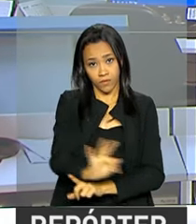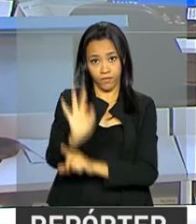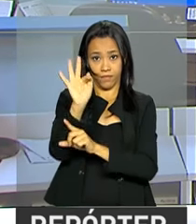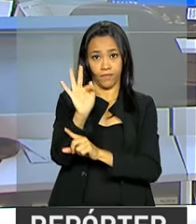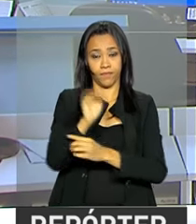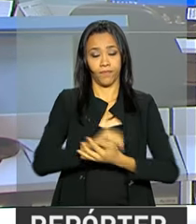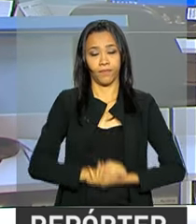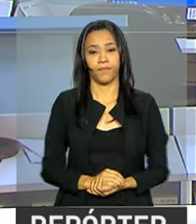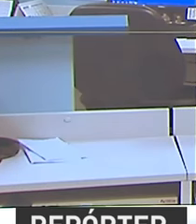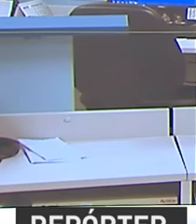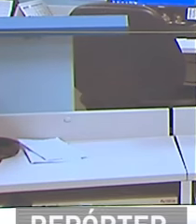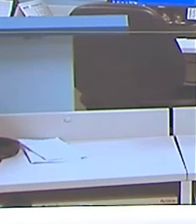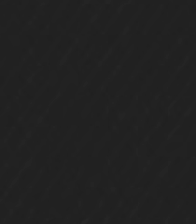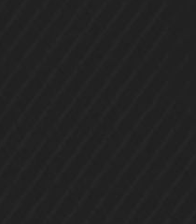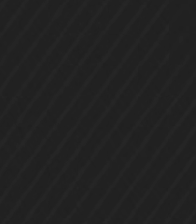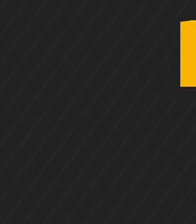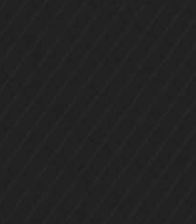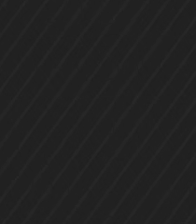do governo